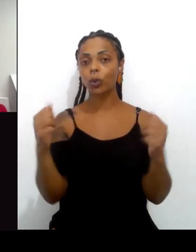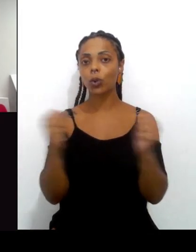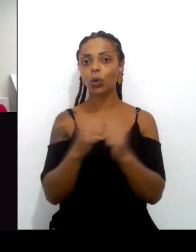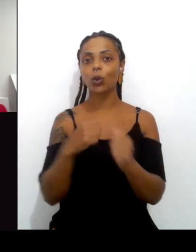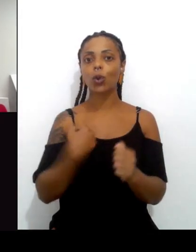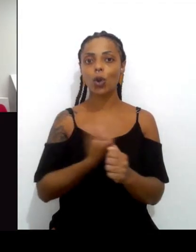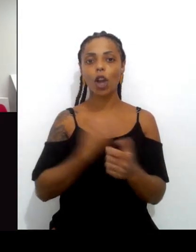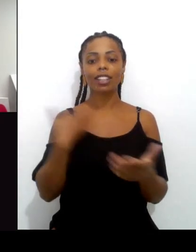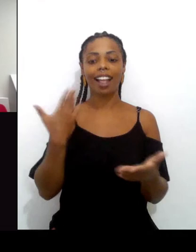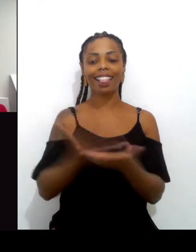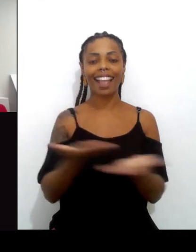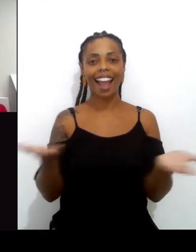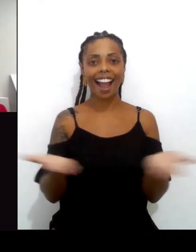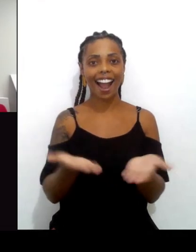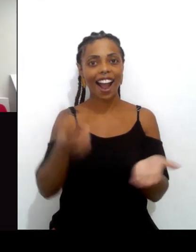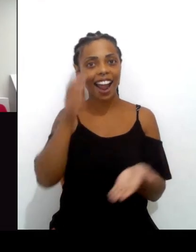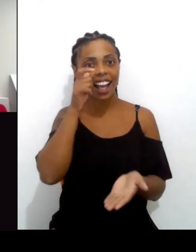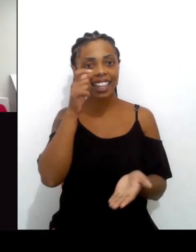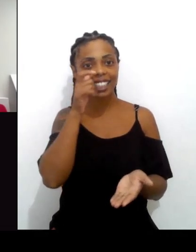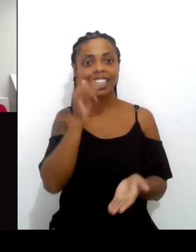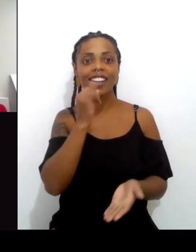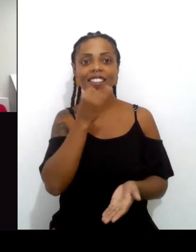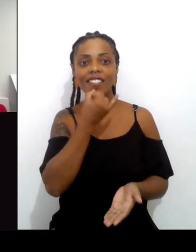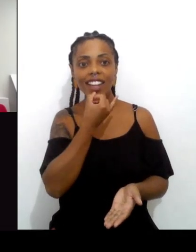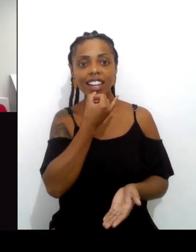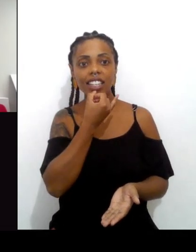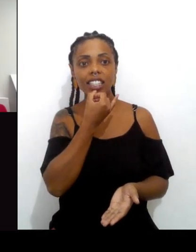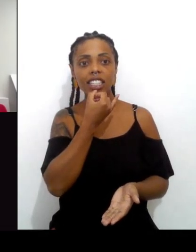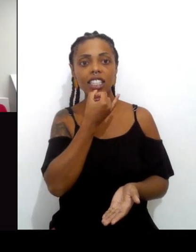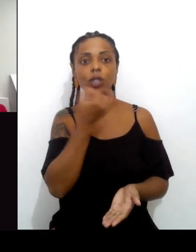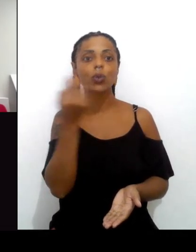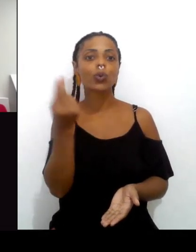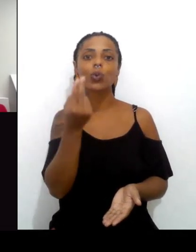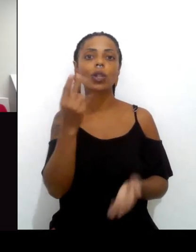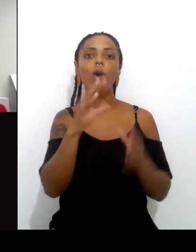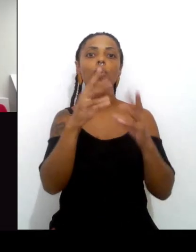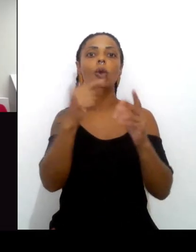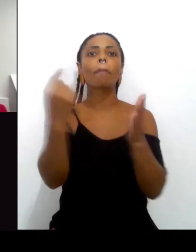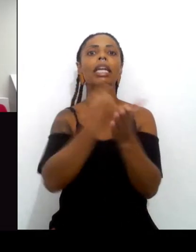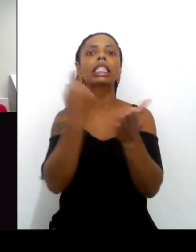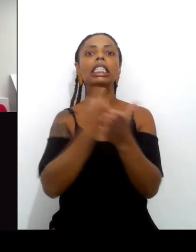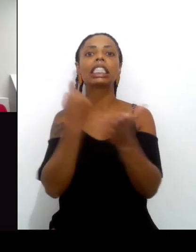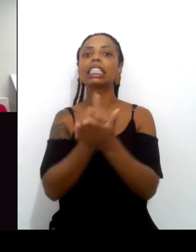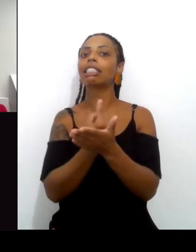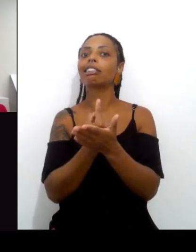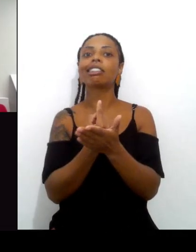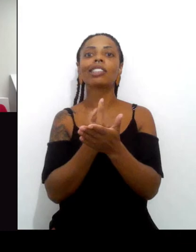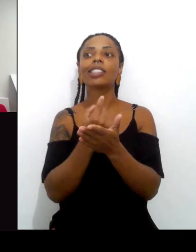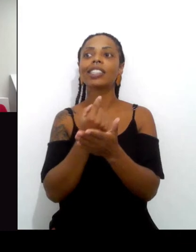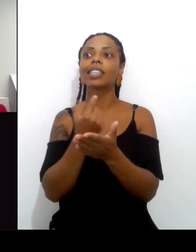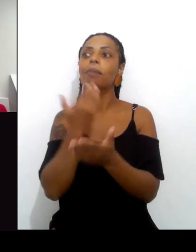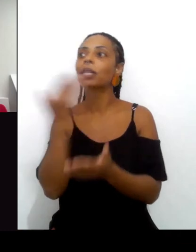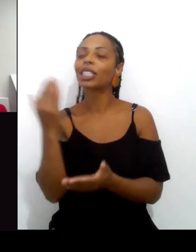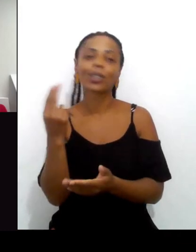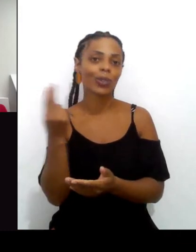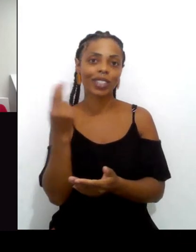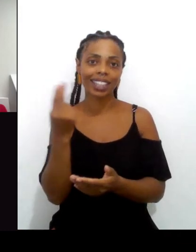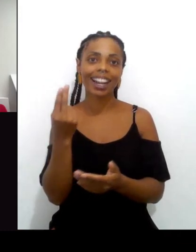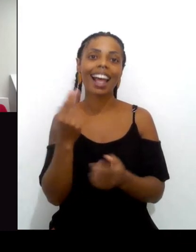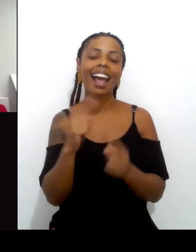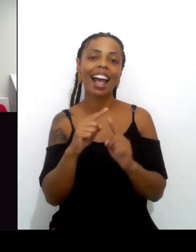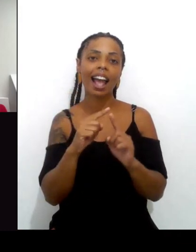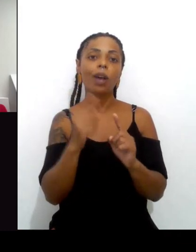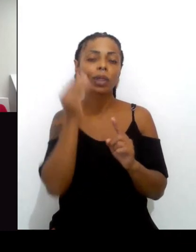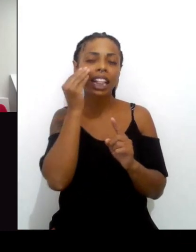agora infelizmente não tivemos como colocar todas as perguntas tentei aqui resumir né algumas questões